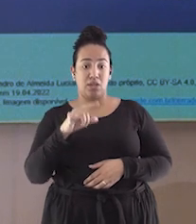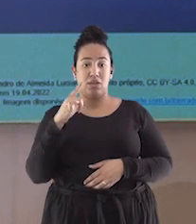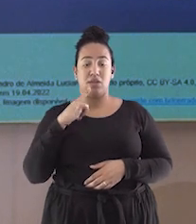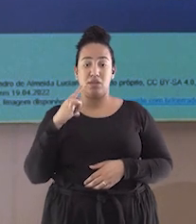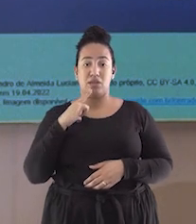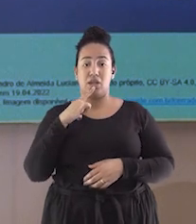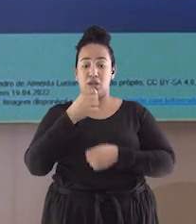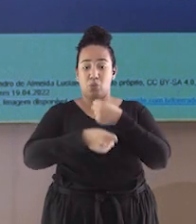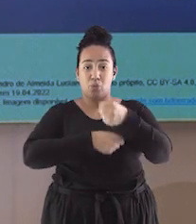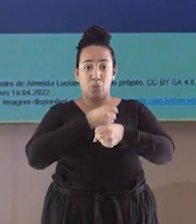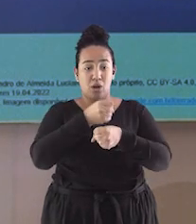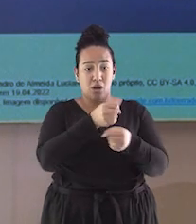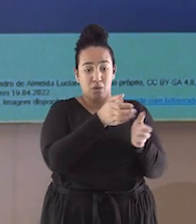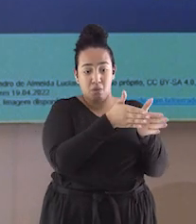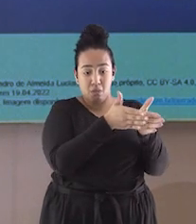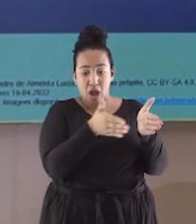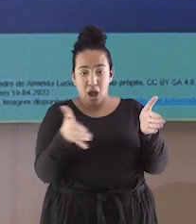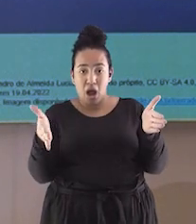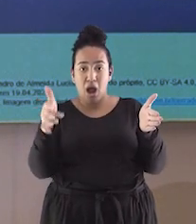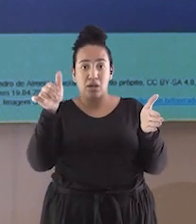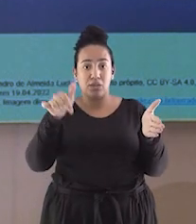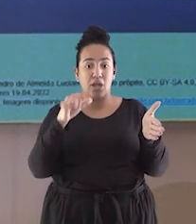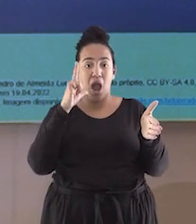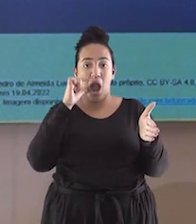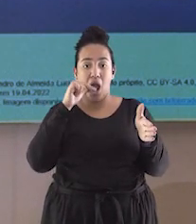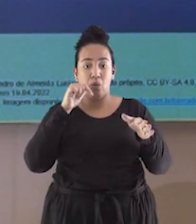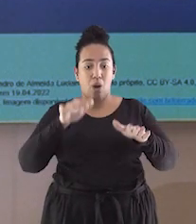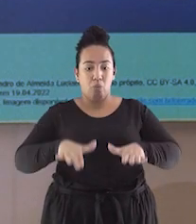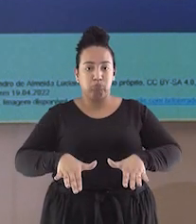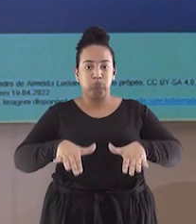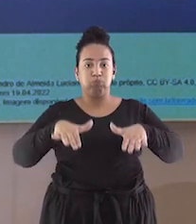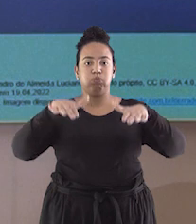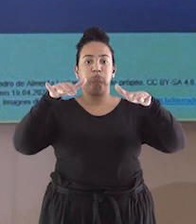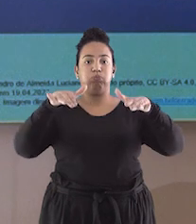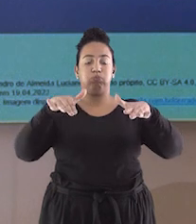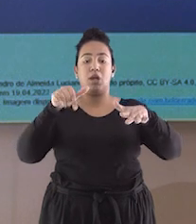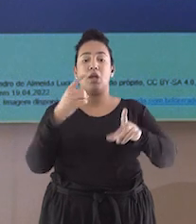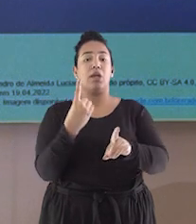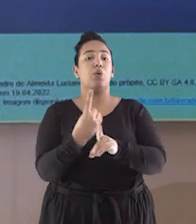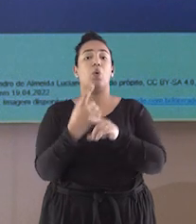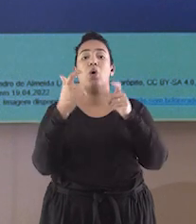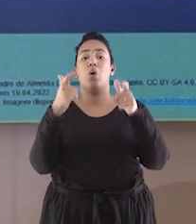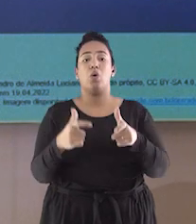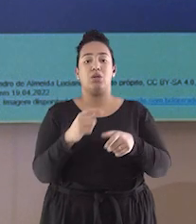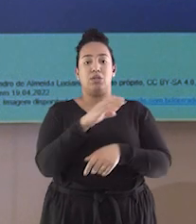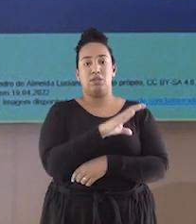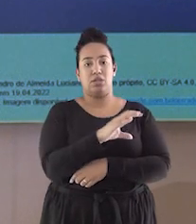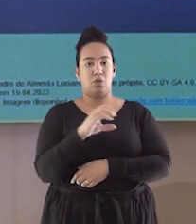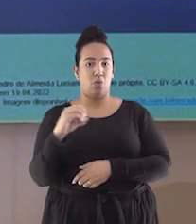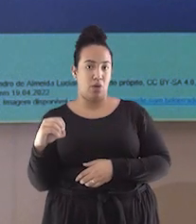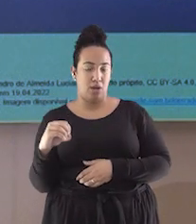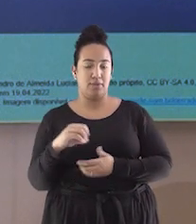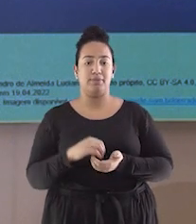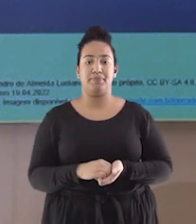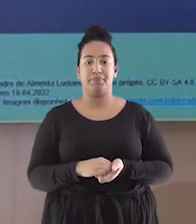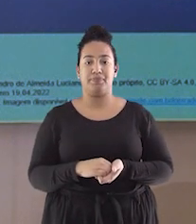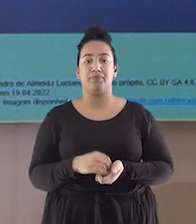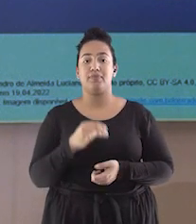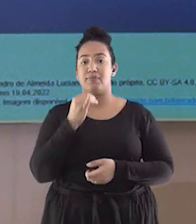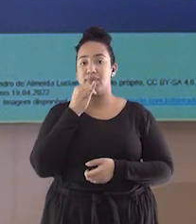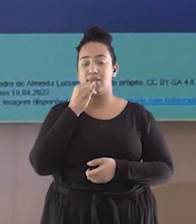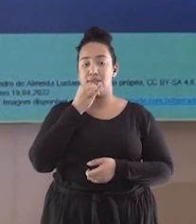boa parte do ano cheia de água. Fica localizado no centro-oeste do país, nos estados de Mato